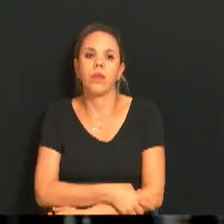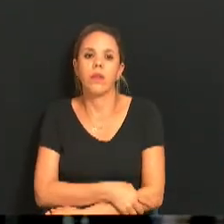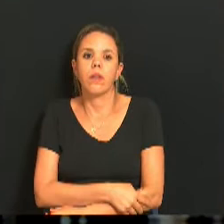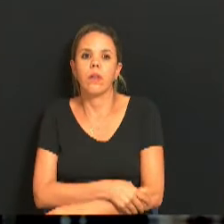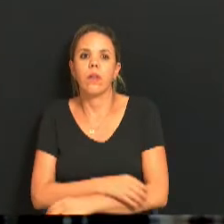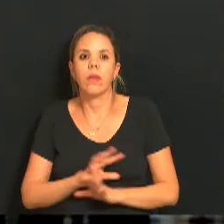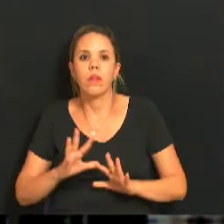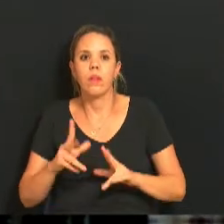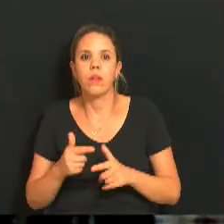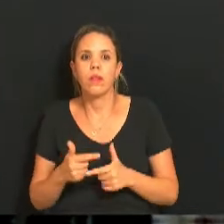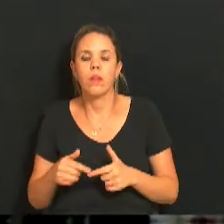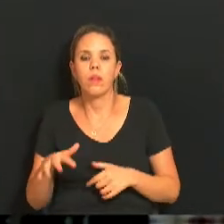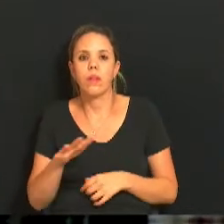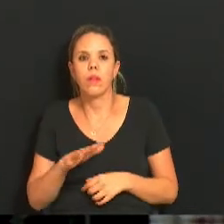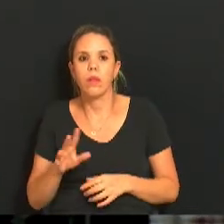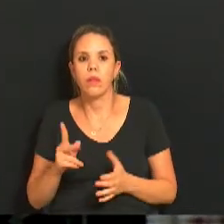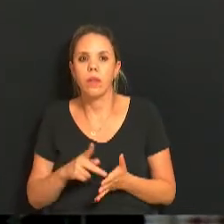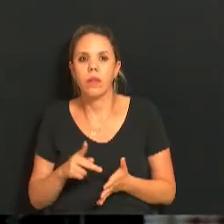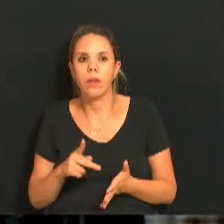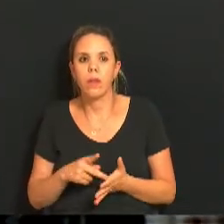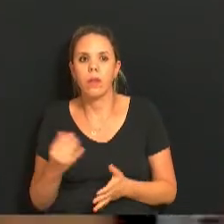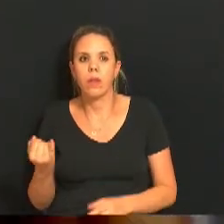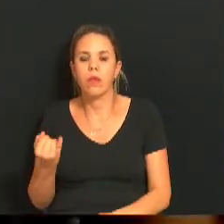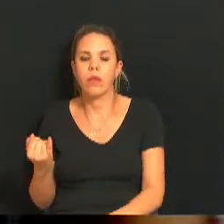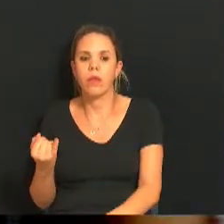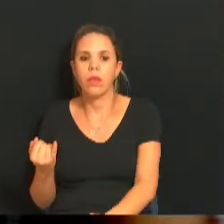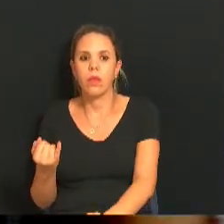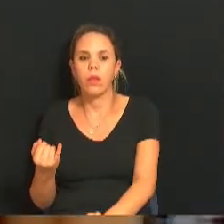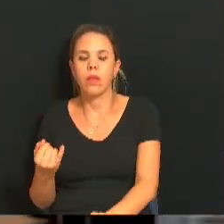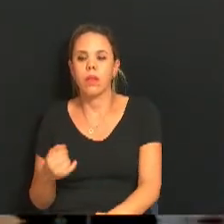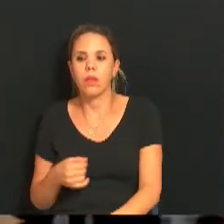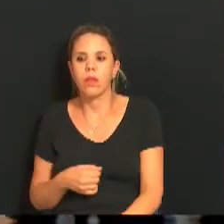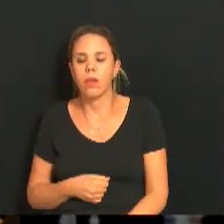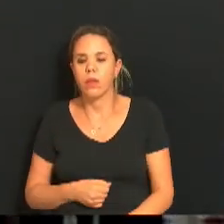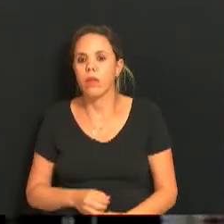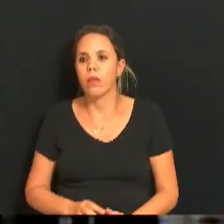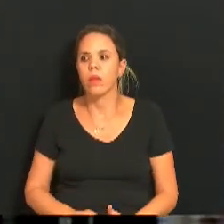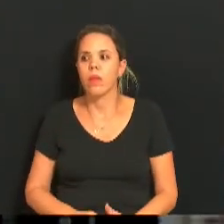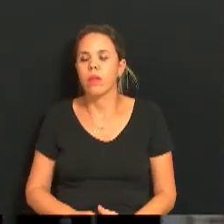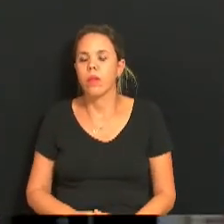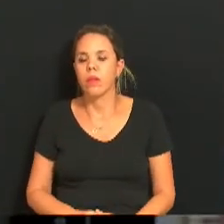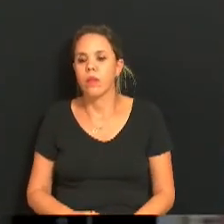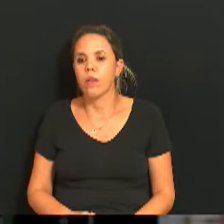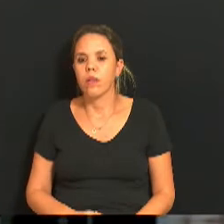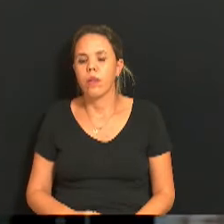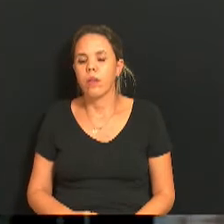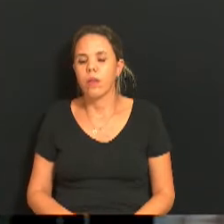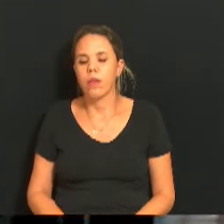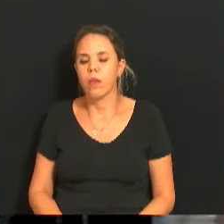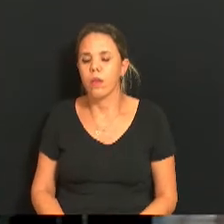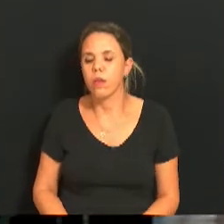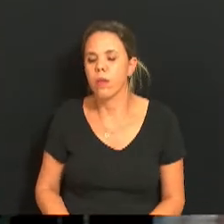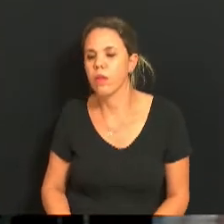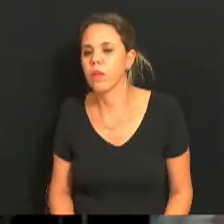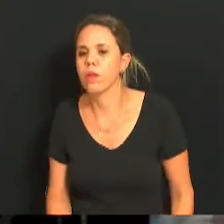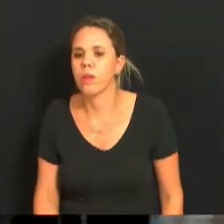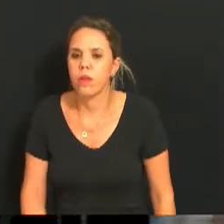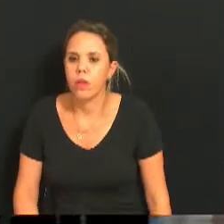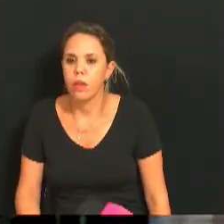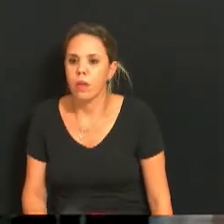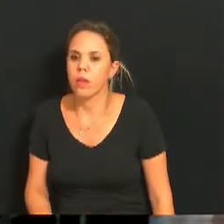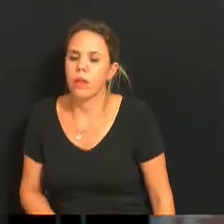todo o complexo que na verdade que me importância capital para o município Desse modo é nós estruturamos